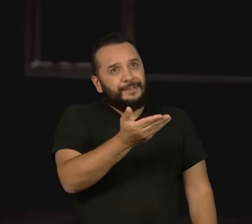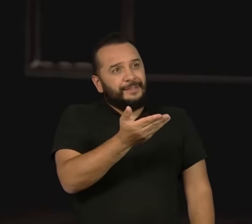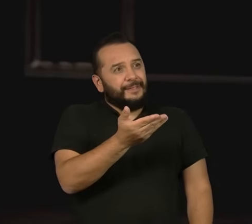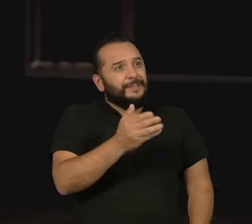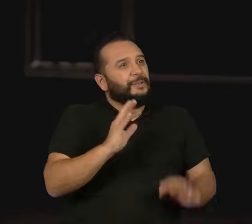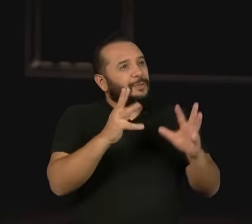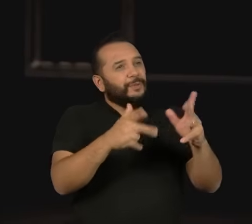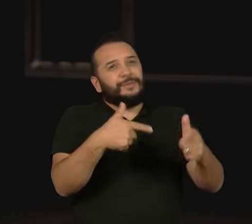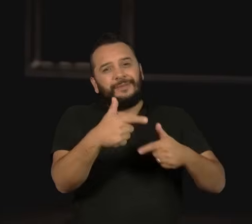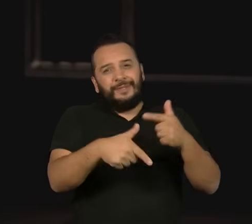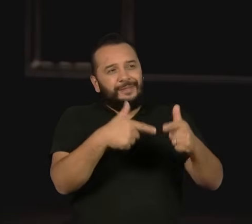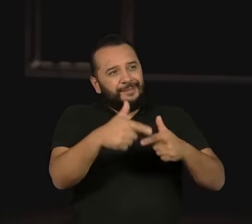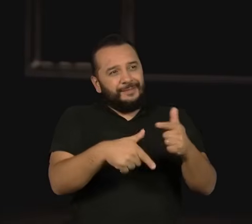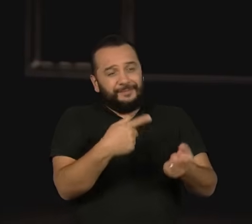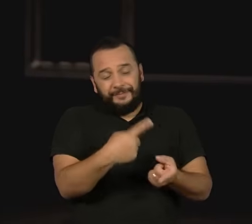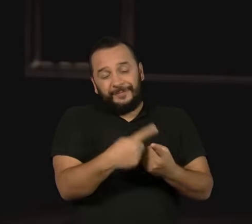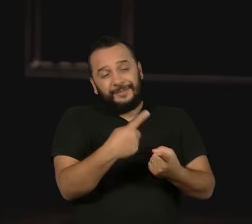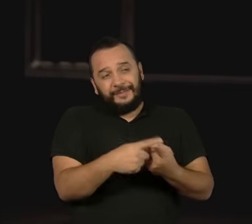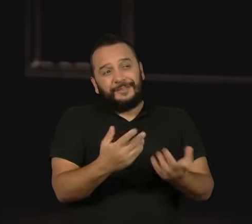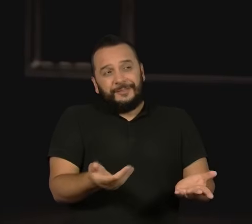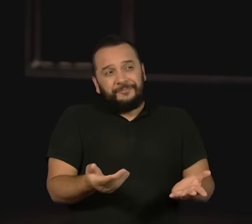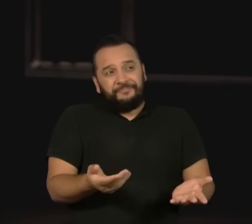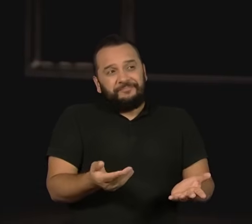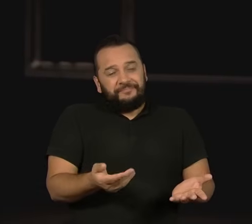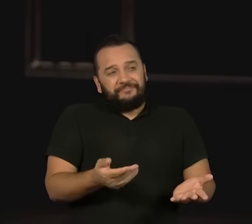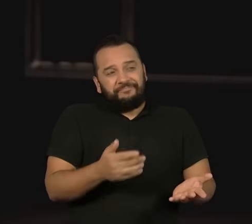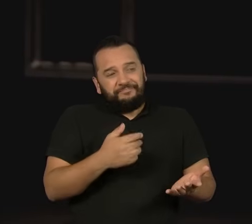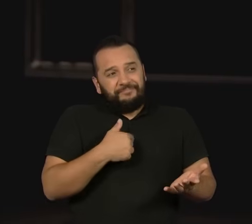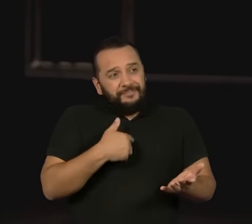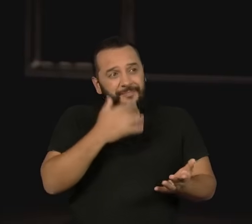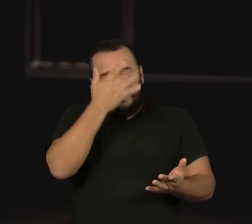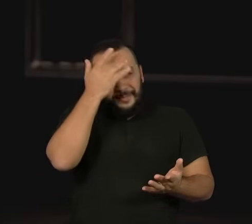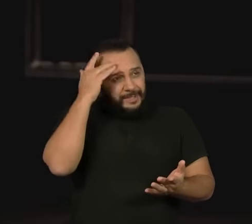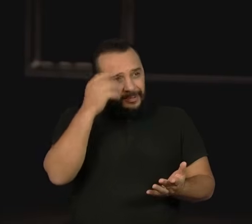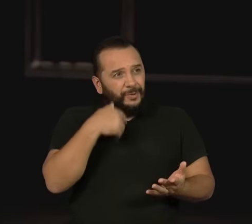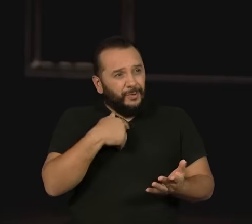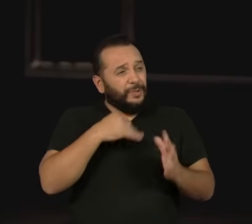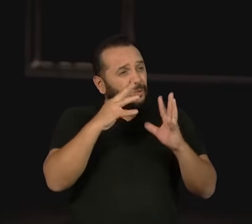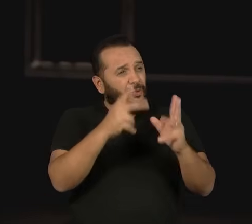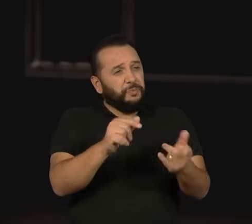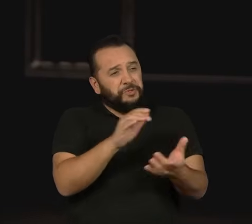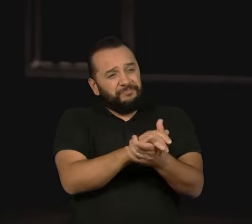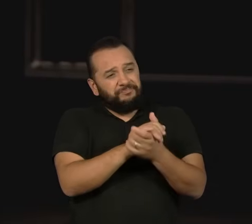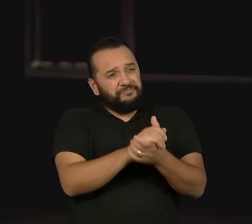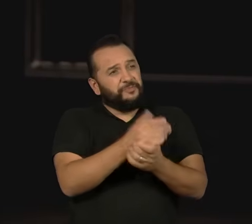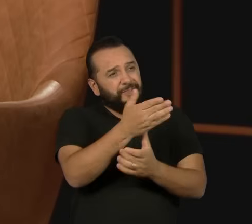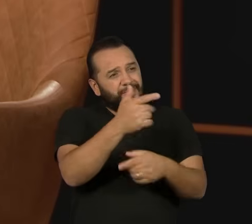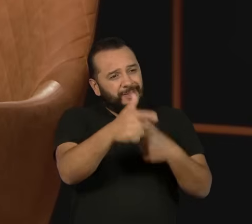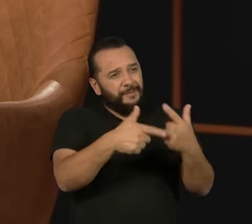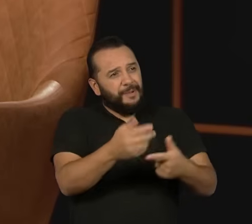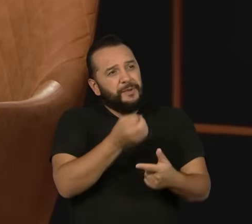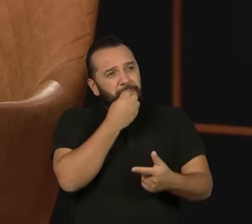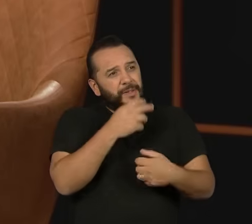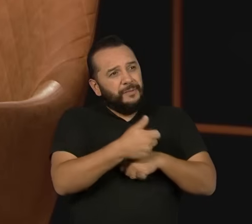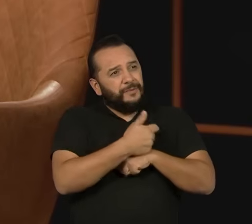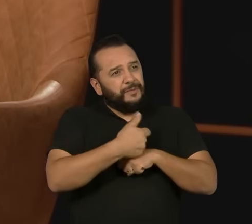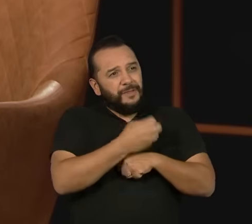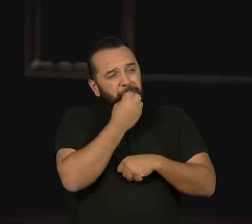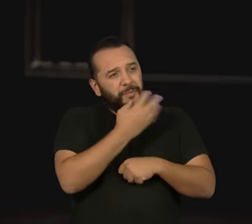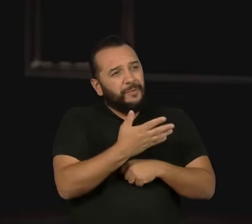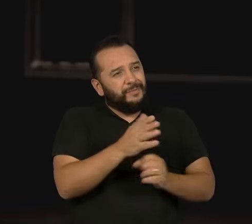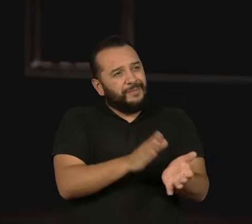todos os trabalhos, né? Porque é unânime que a gente viu pelos depoimentos da tua entrega, da tua determinação.